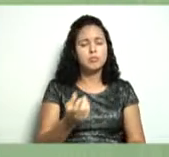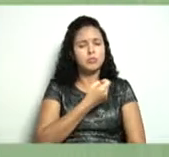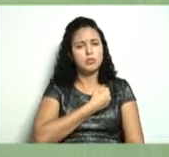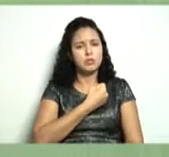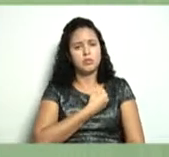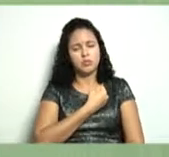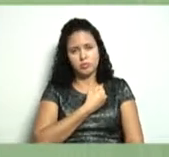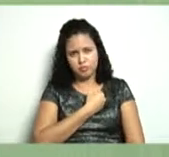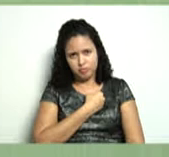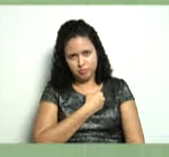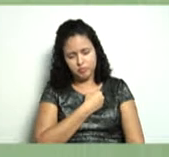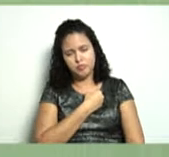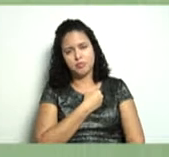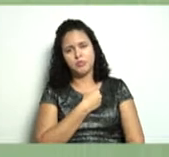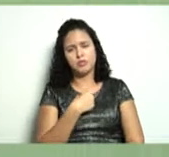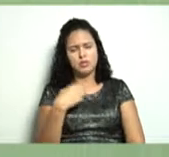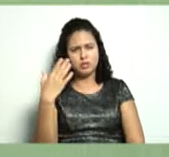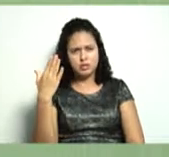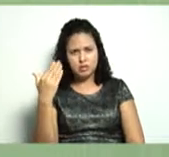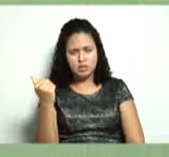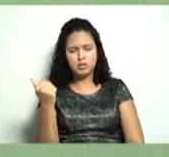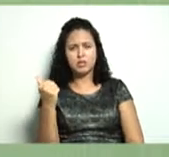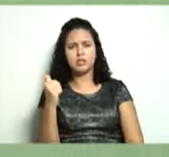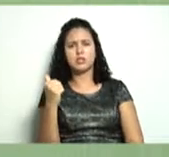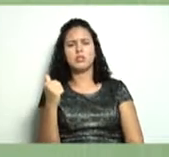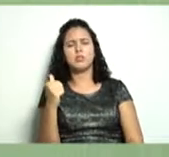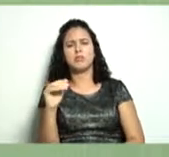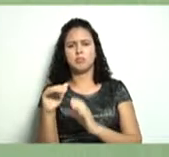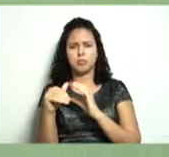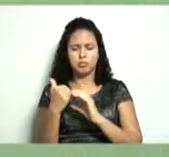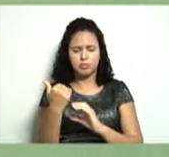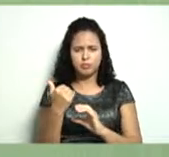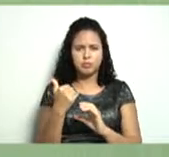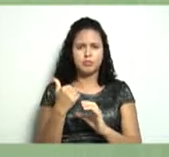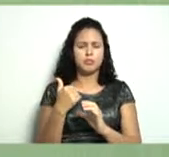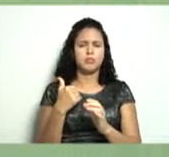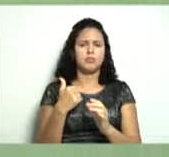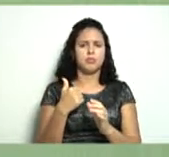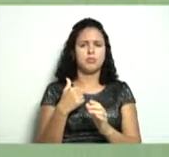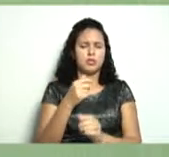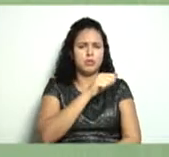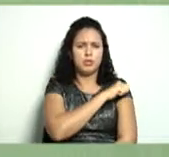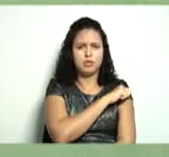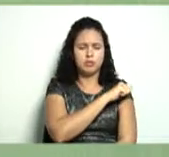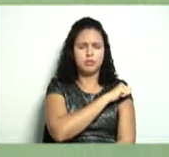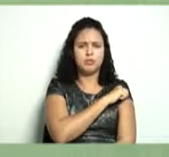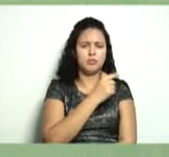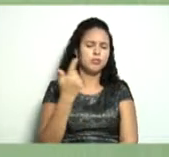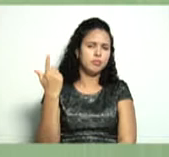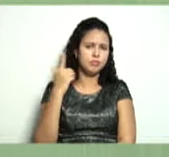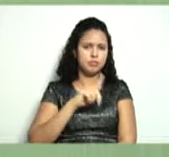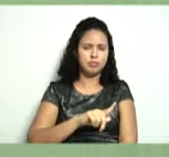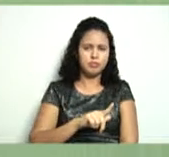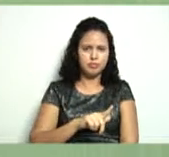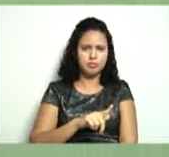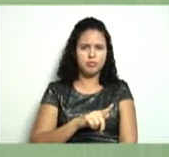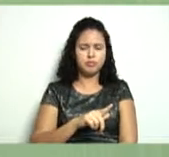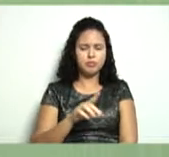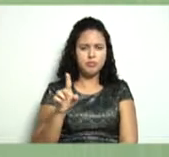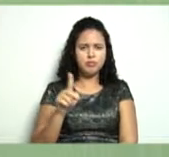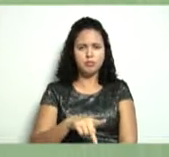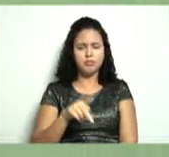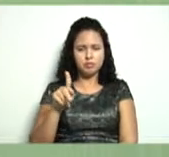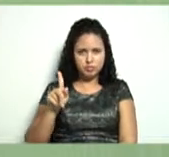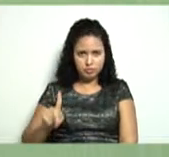na sala de aula. Eu sei que mesmo não tendo sido encaminhado a resposta, o nosso aluno aí, ele acertou. A